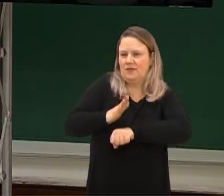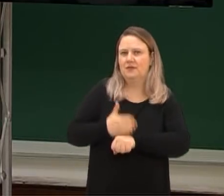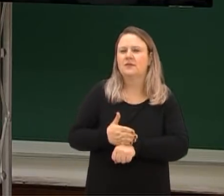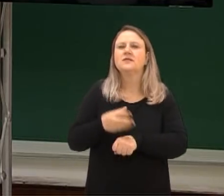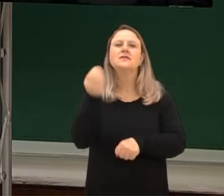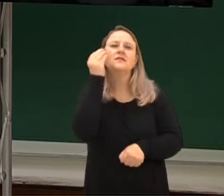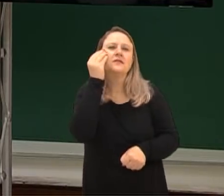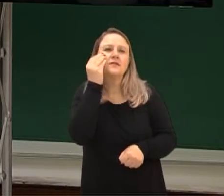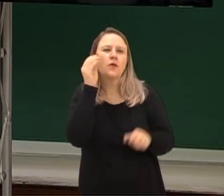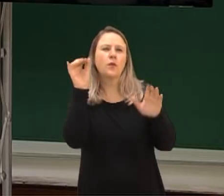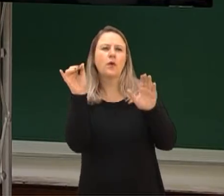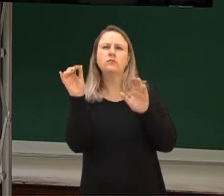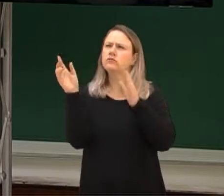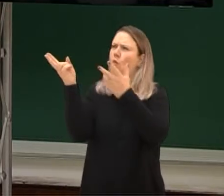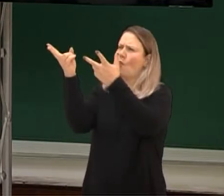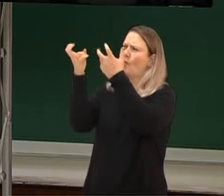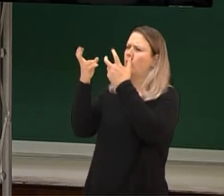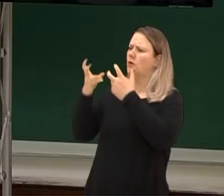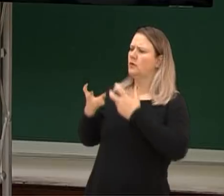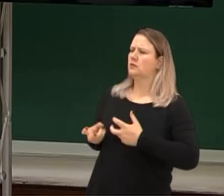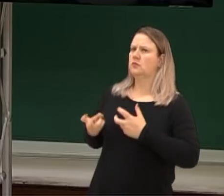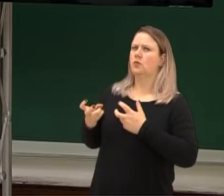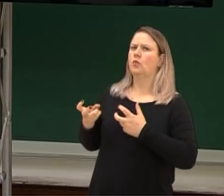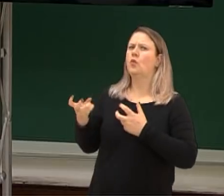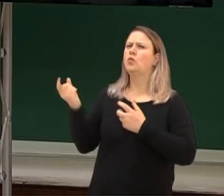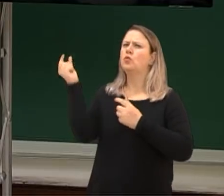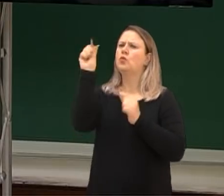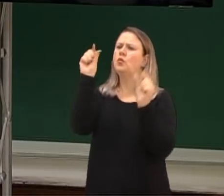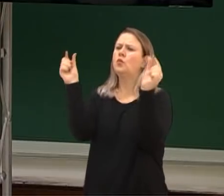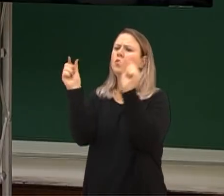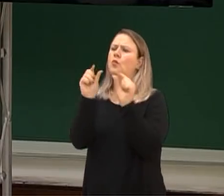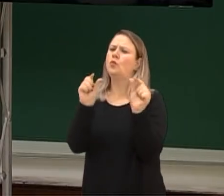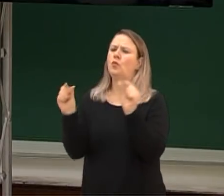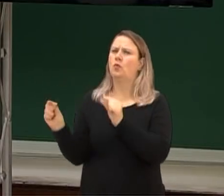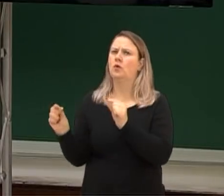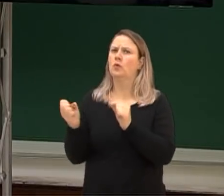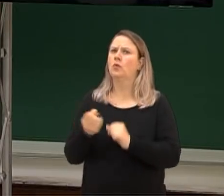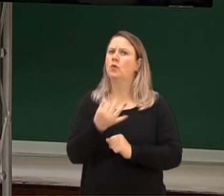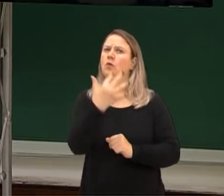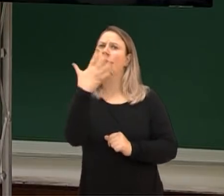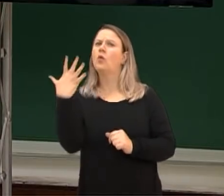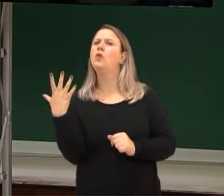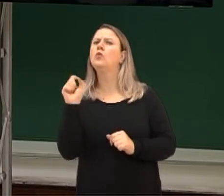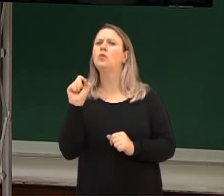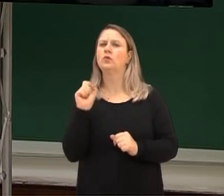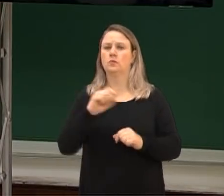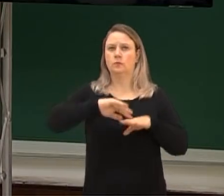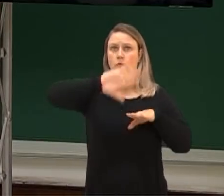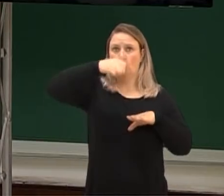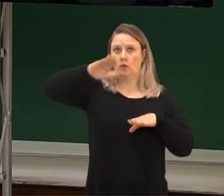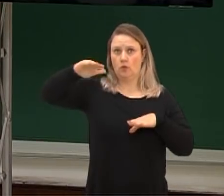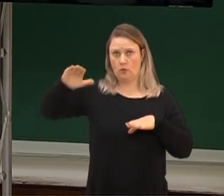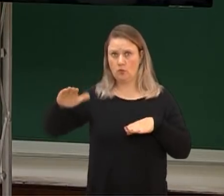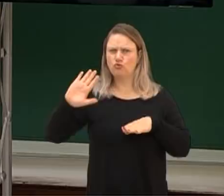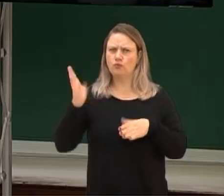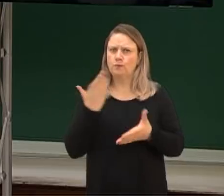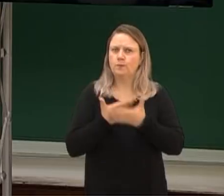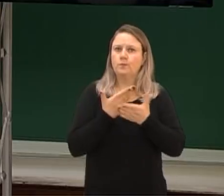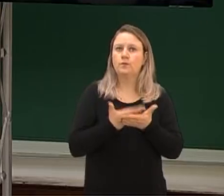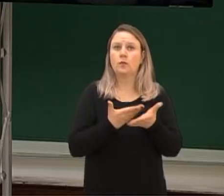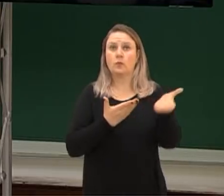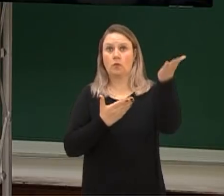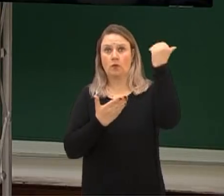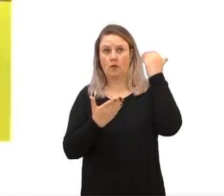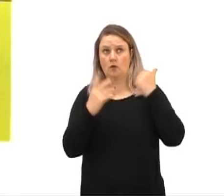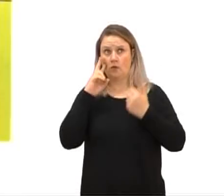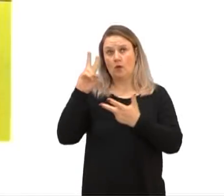vocês tentarem identificar, relembrar os relevos que já foi estudado por vocês em um outro momento.